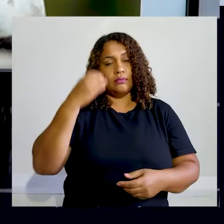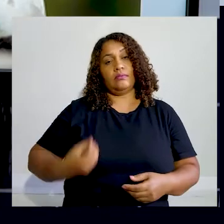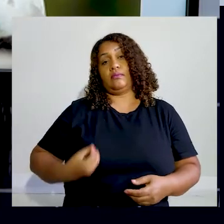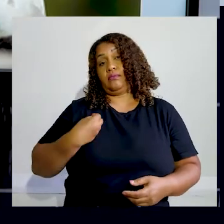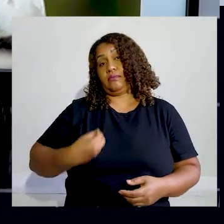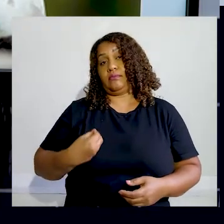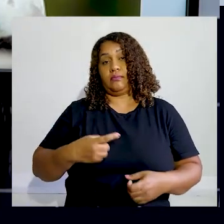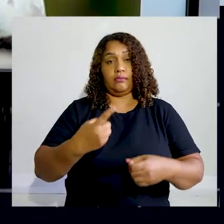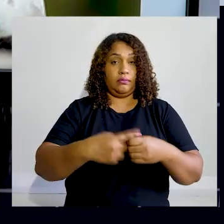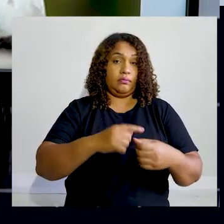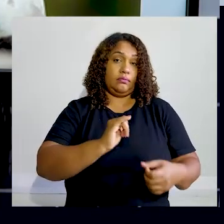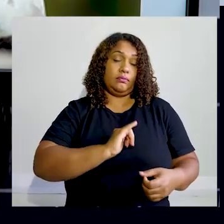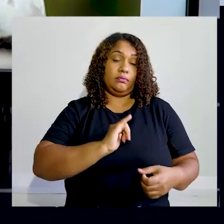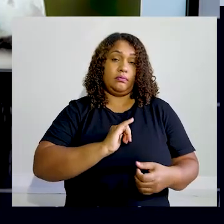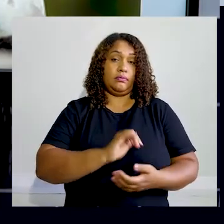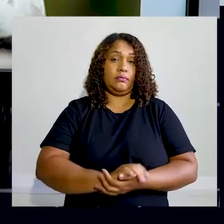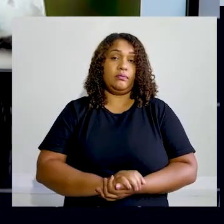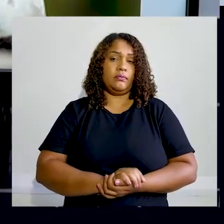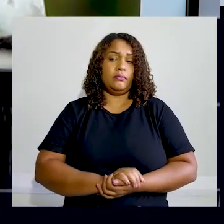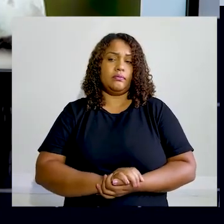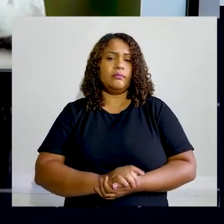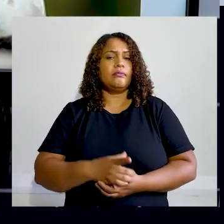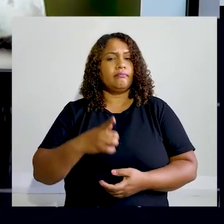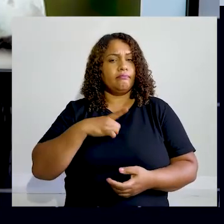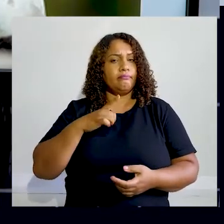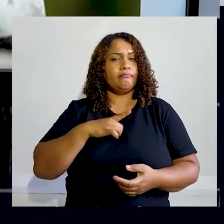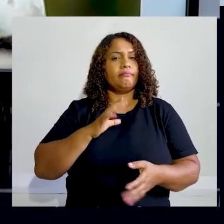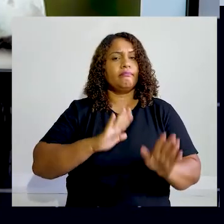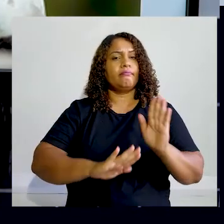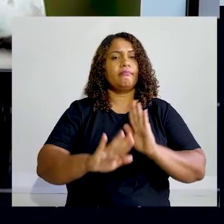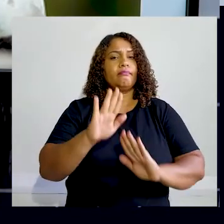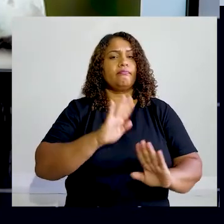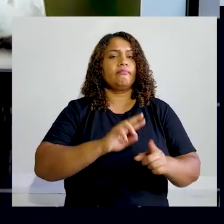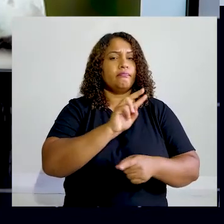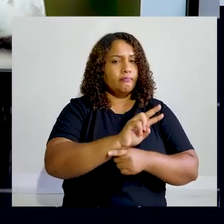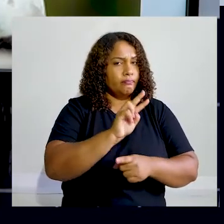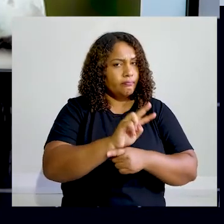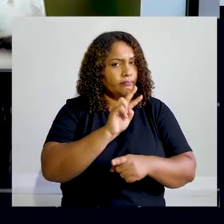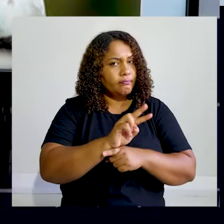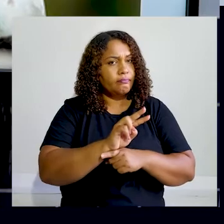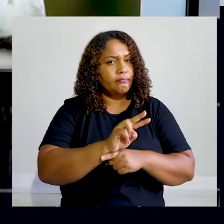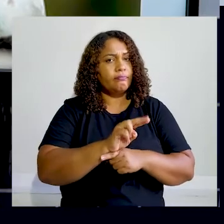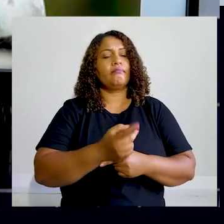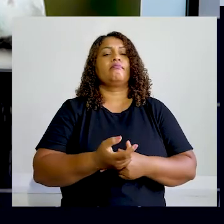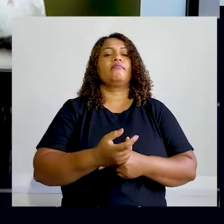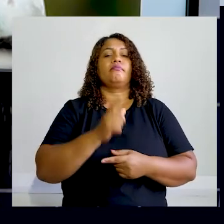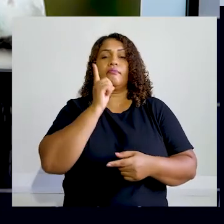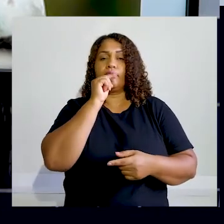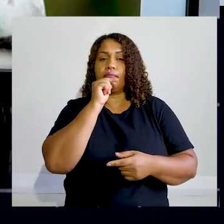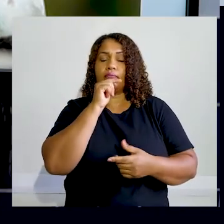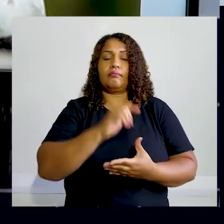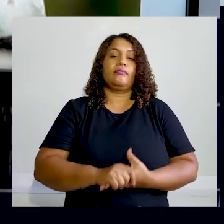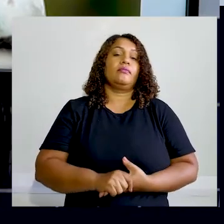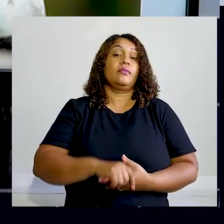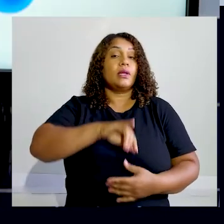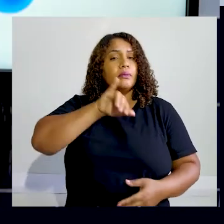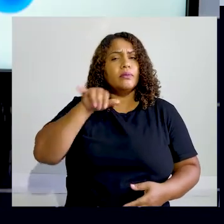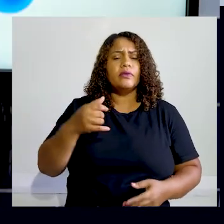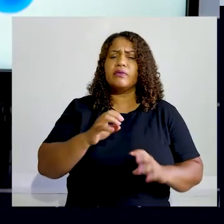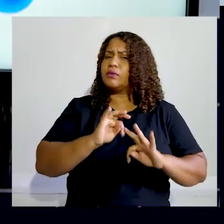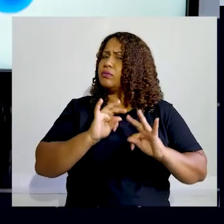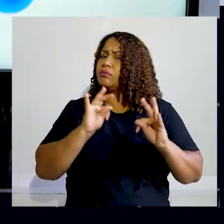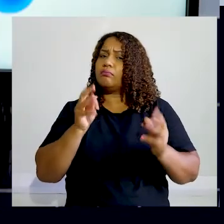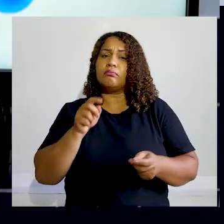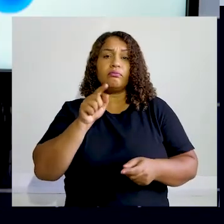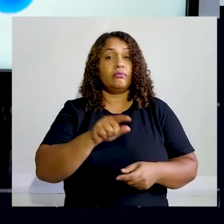da cidade para olhar e ter zelo desse recurso tão importante para a manutenção da vida.